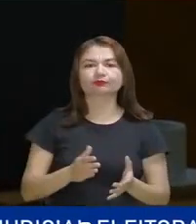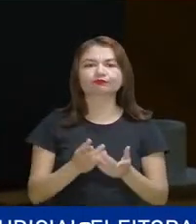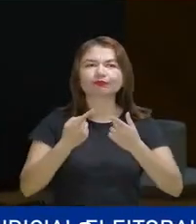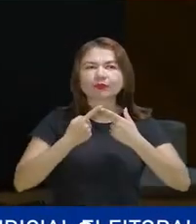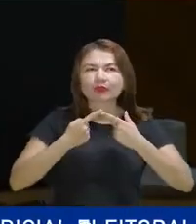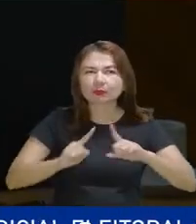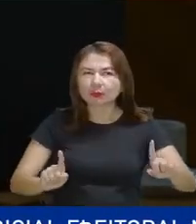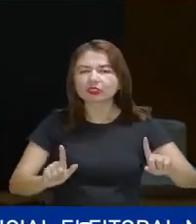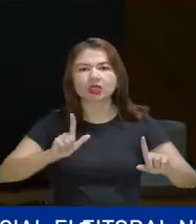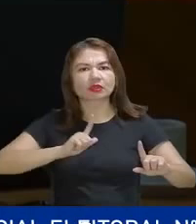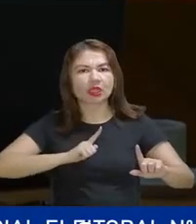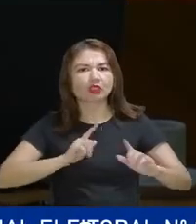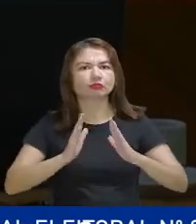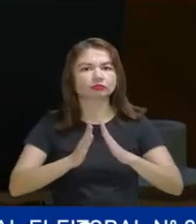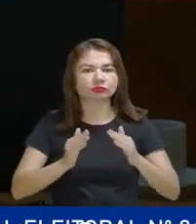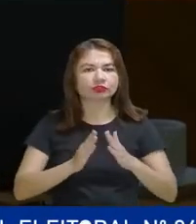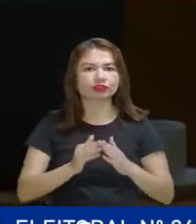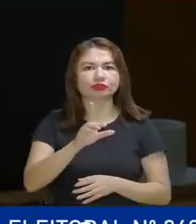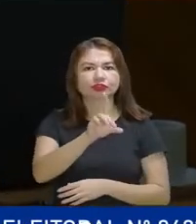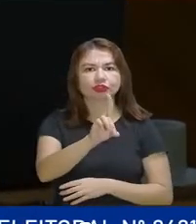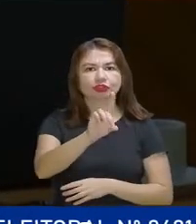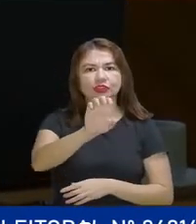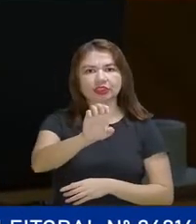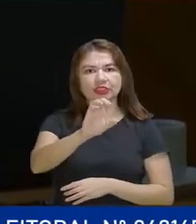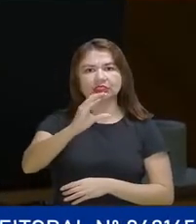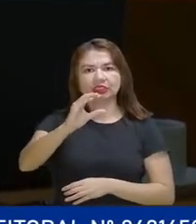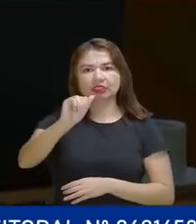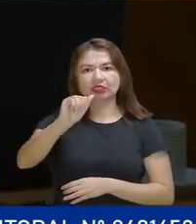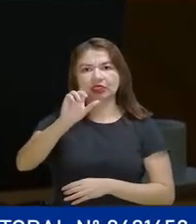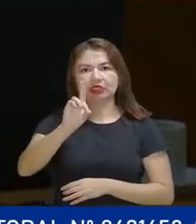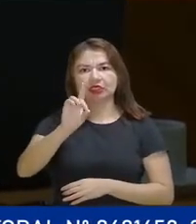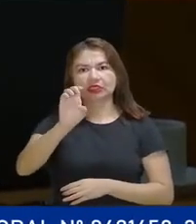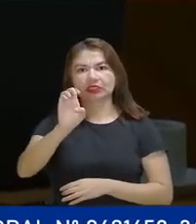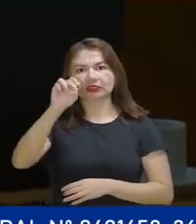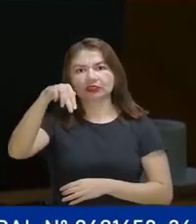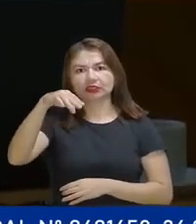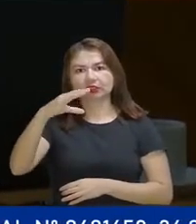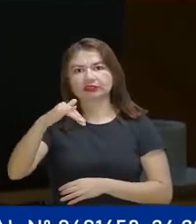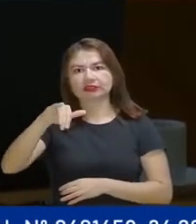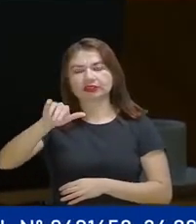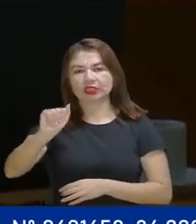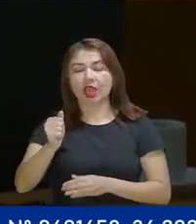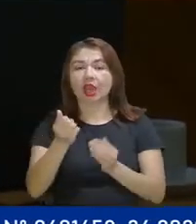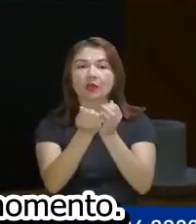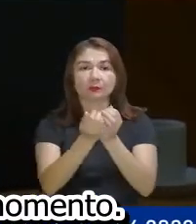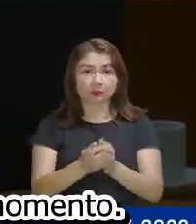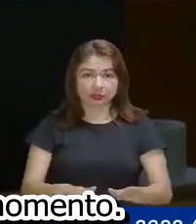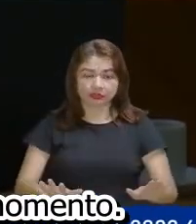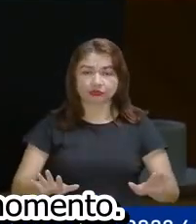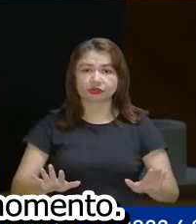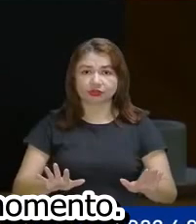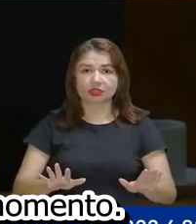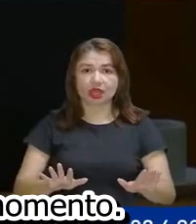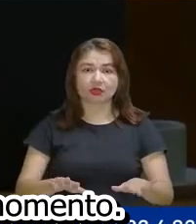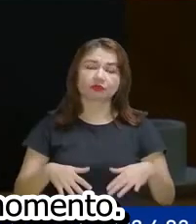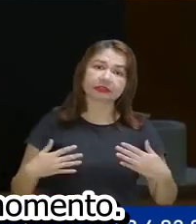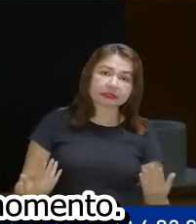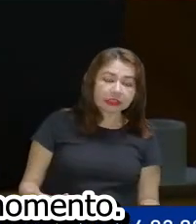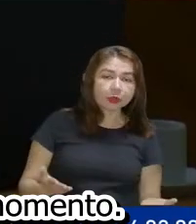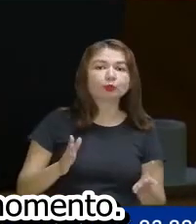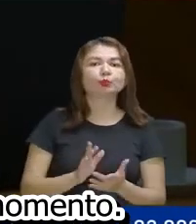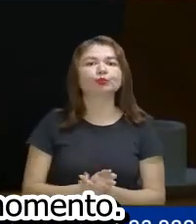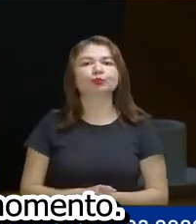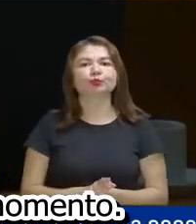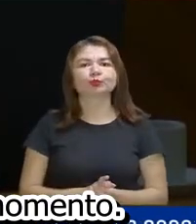que há um pedido aqui de decadência, e a decadência nós sempre analisamos como prejudicial de mérito. Então, eu vou deixar